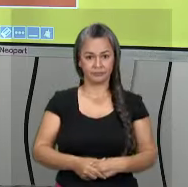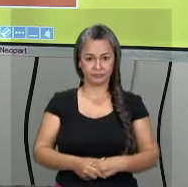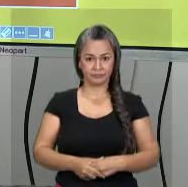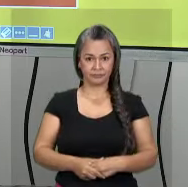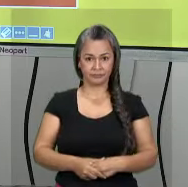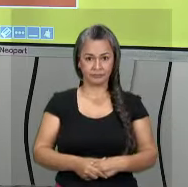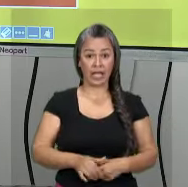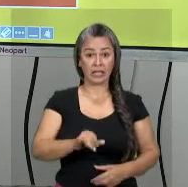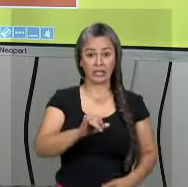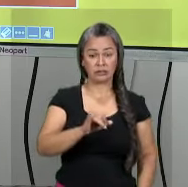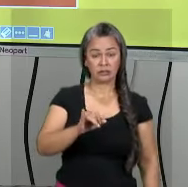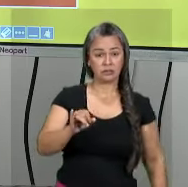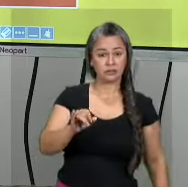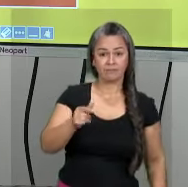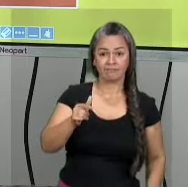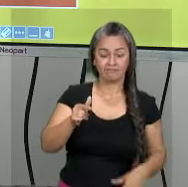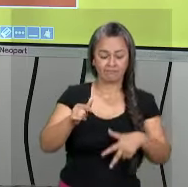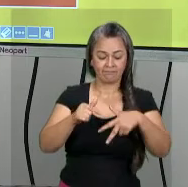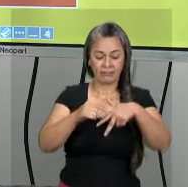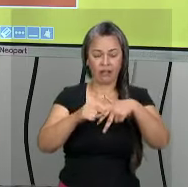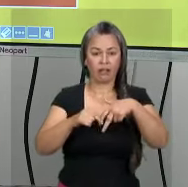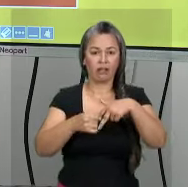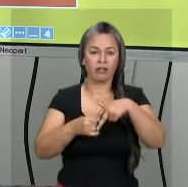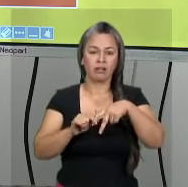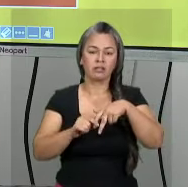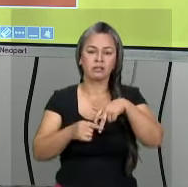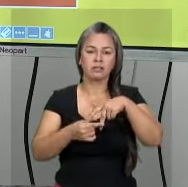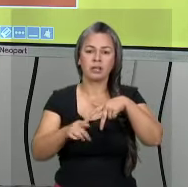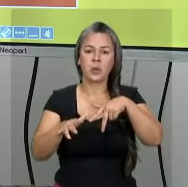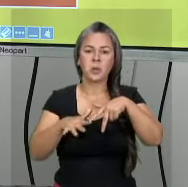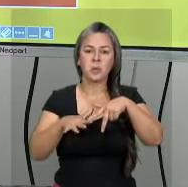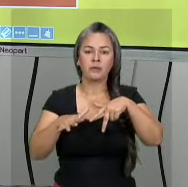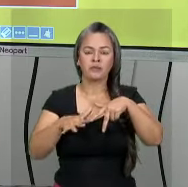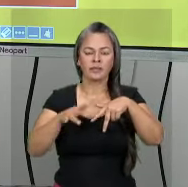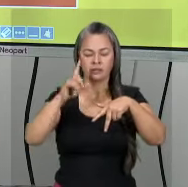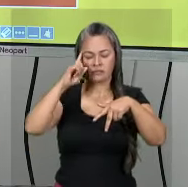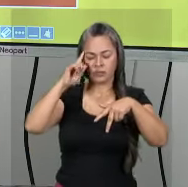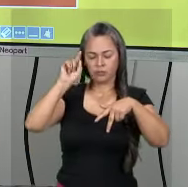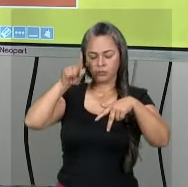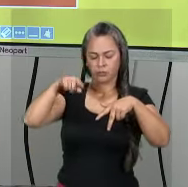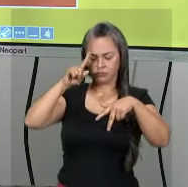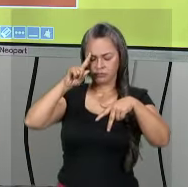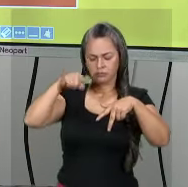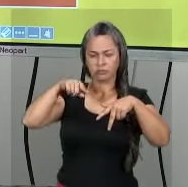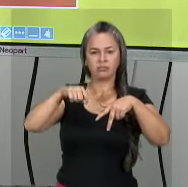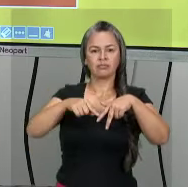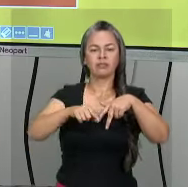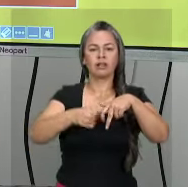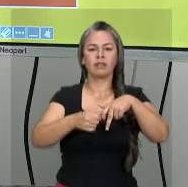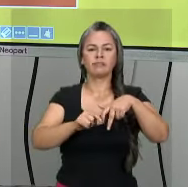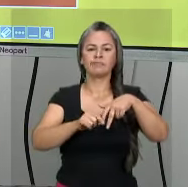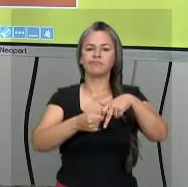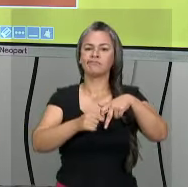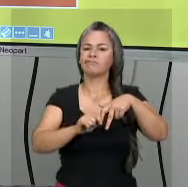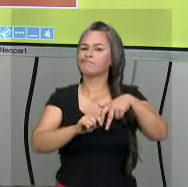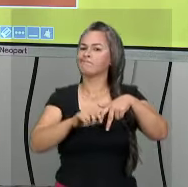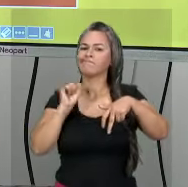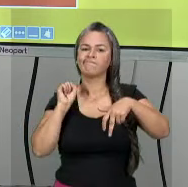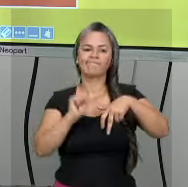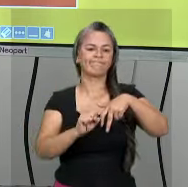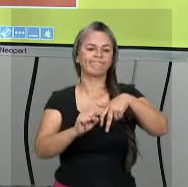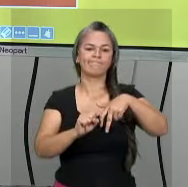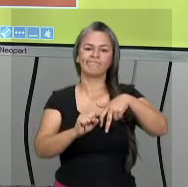não tinha mais o seu movimento voluntário, ela não movimentava mais as pernas, em alguns casos,